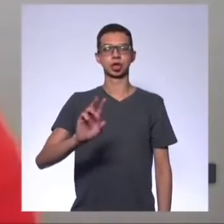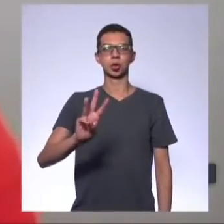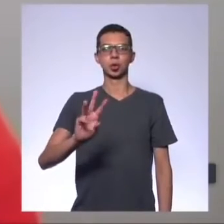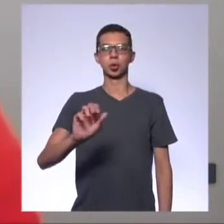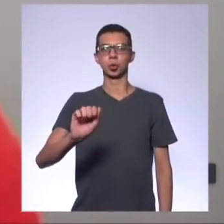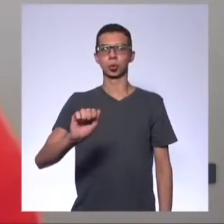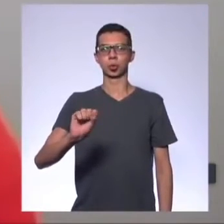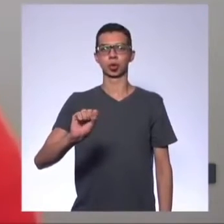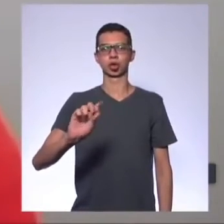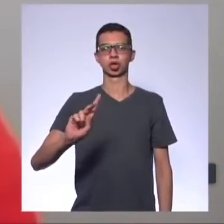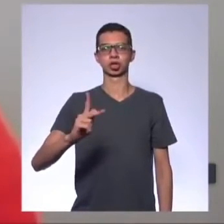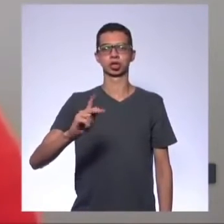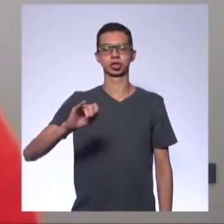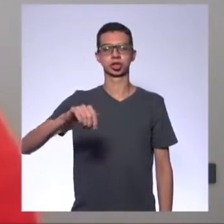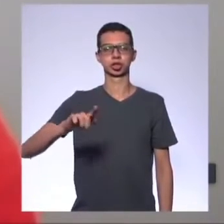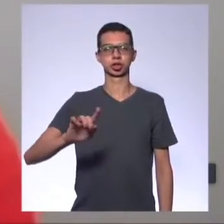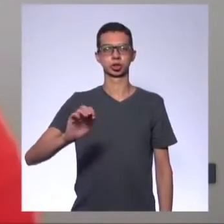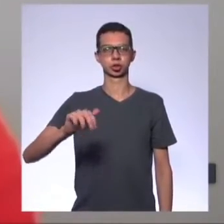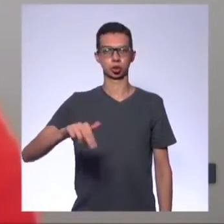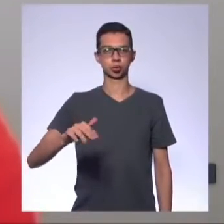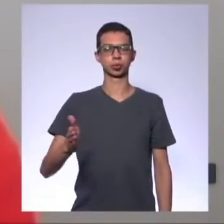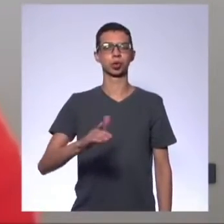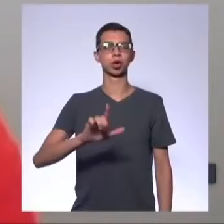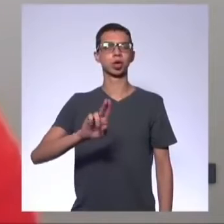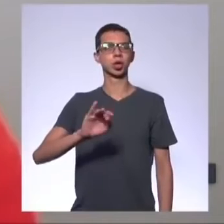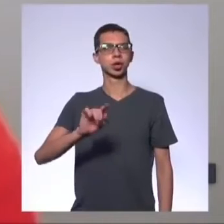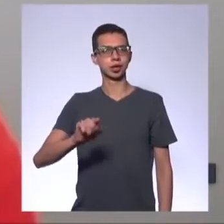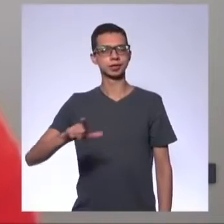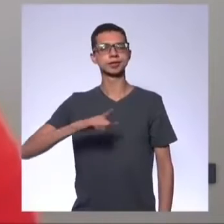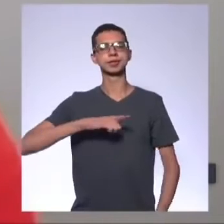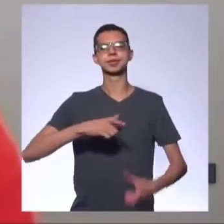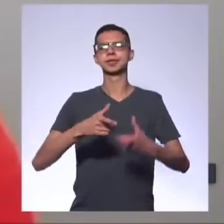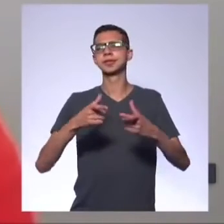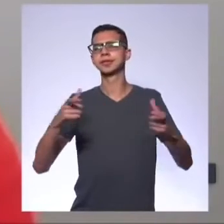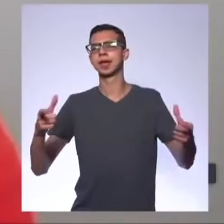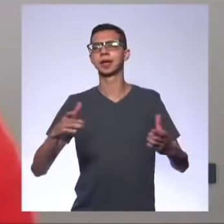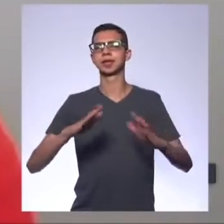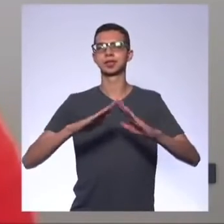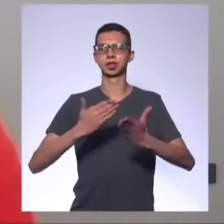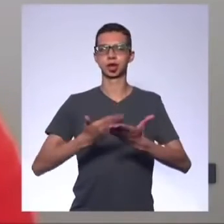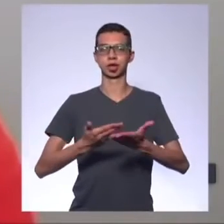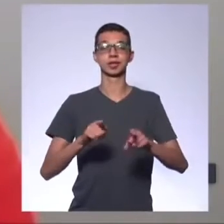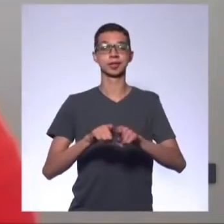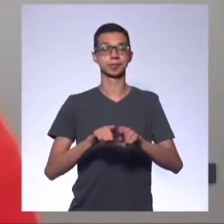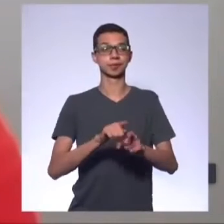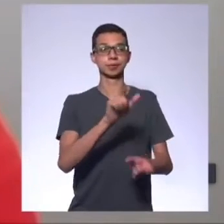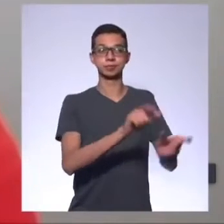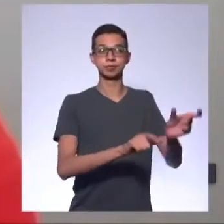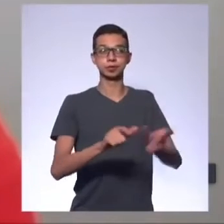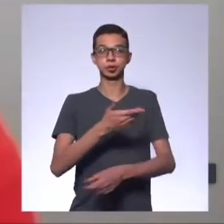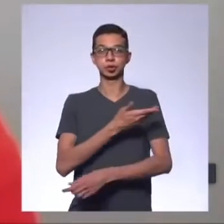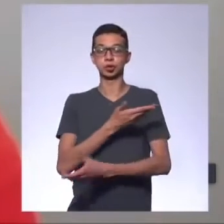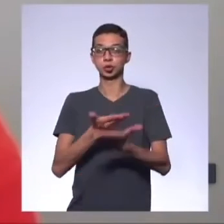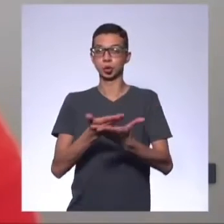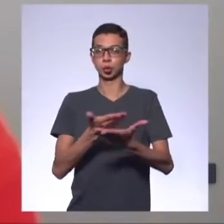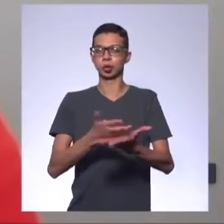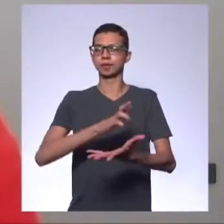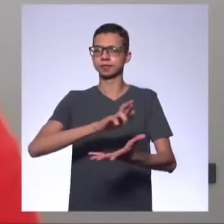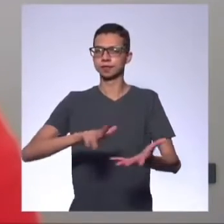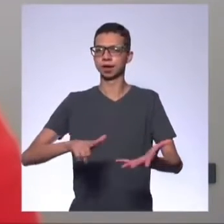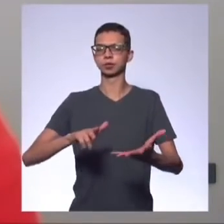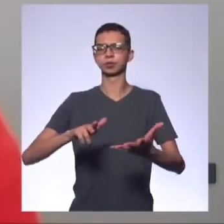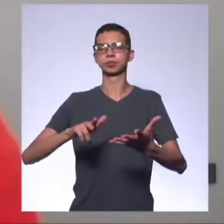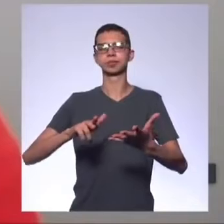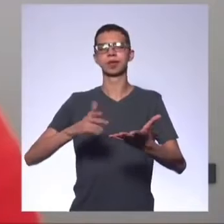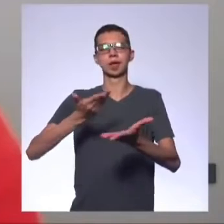aqui a gente tem, professora, muitas escolas, muitos estudantes acompanhando a aula dessa tarde, tá bom? E para começar, então,